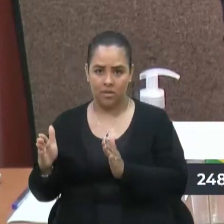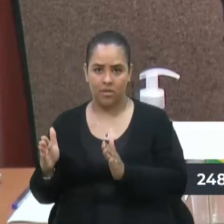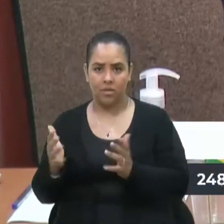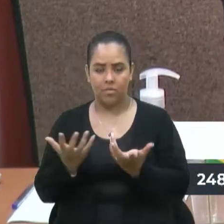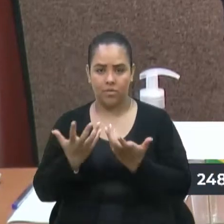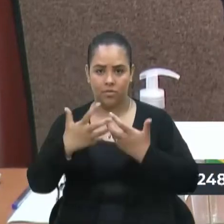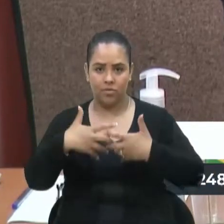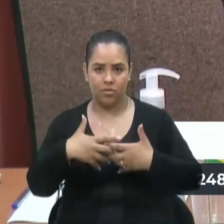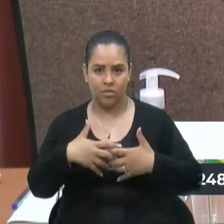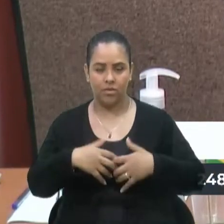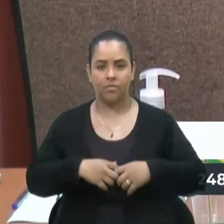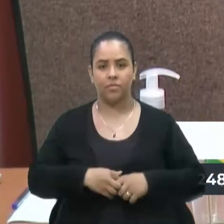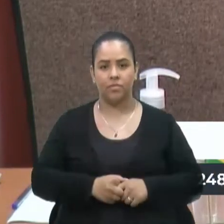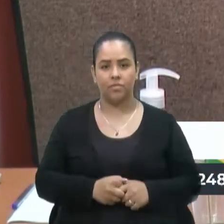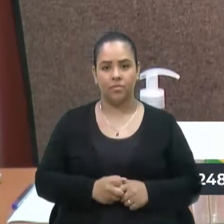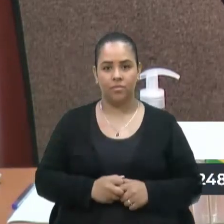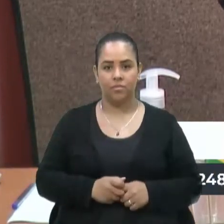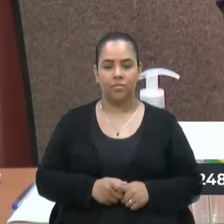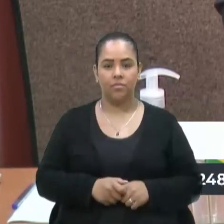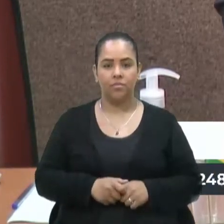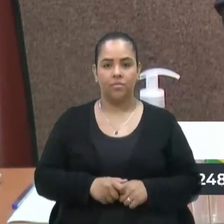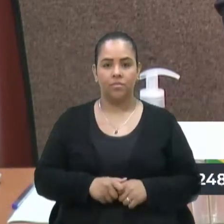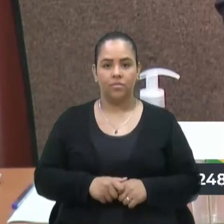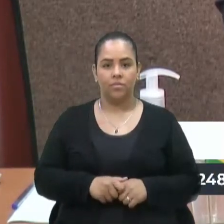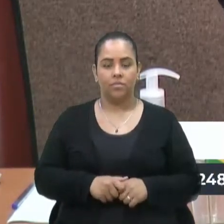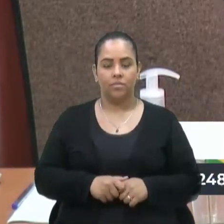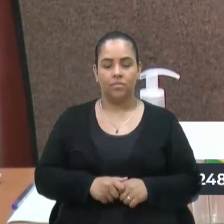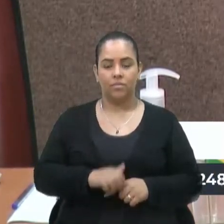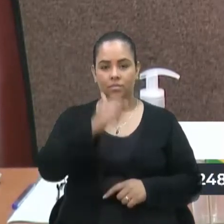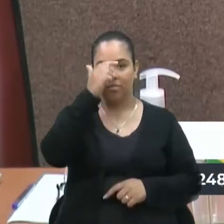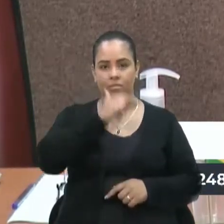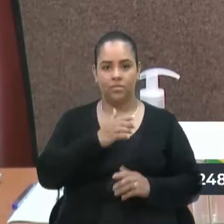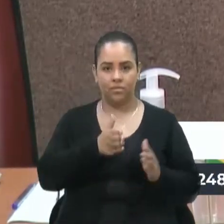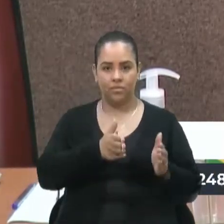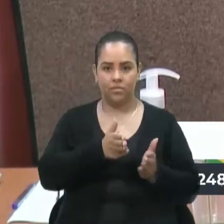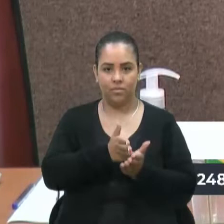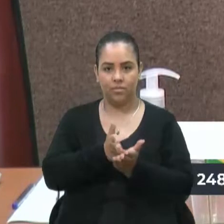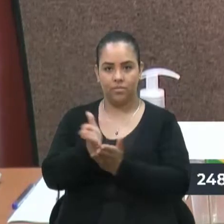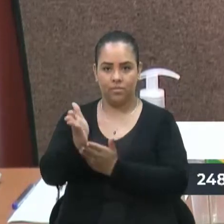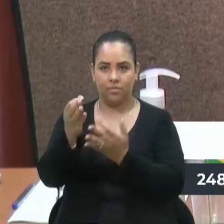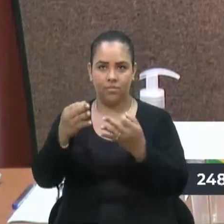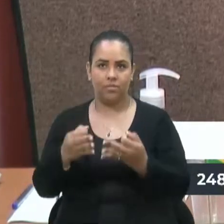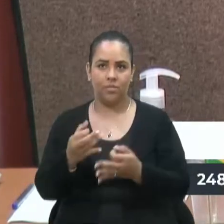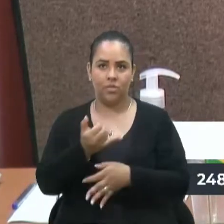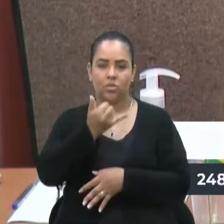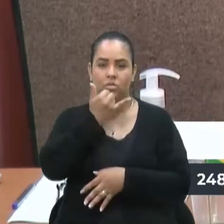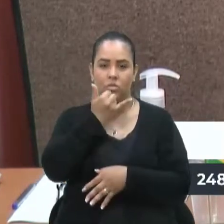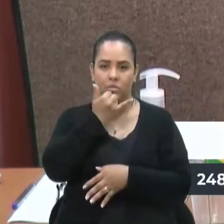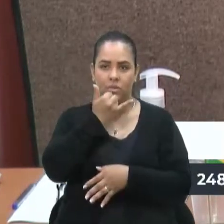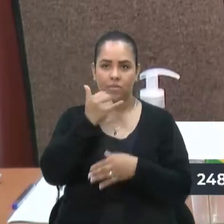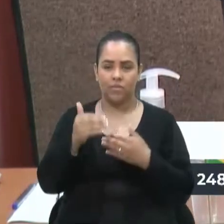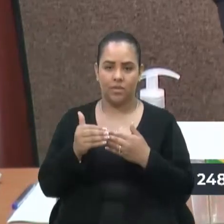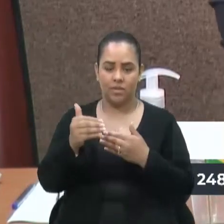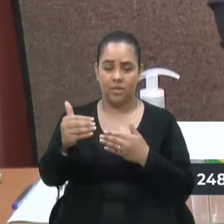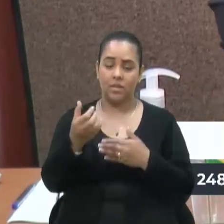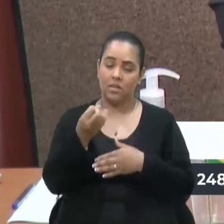funcione. Né? Eu acho que esse é um caminho correto. Caso contrário, desculpa me estender um pouco,